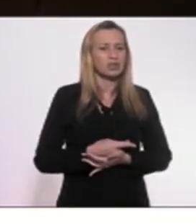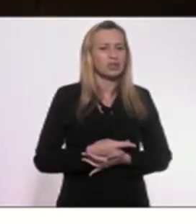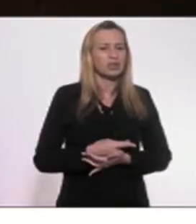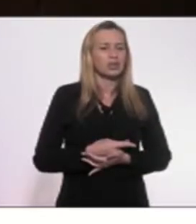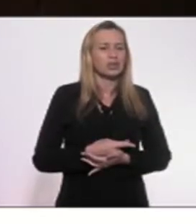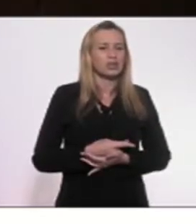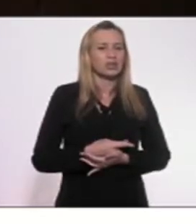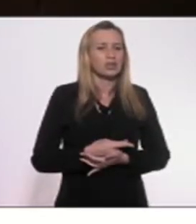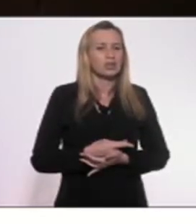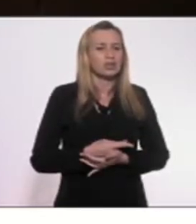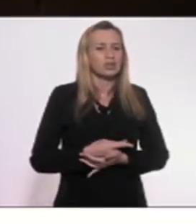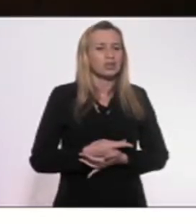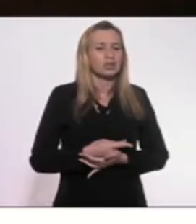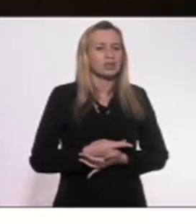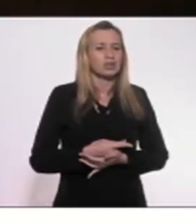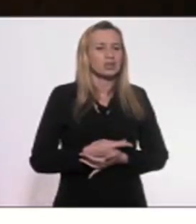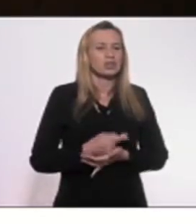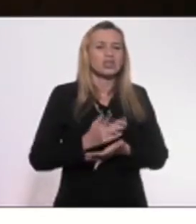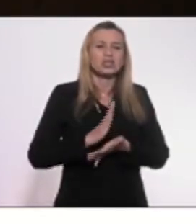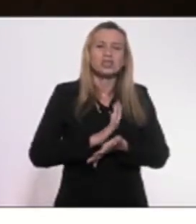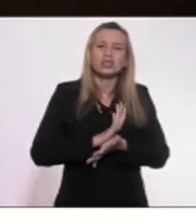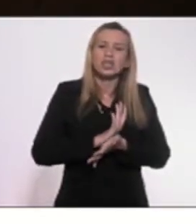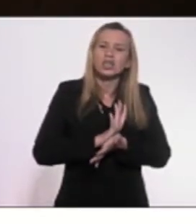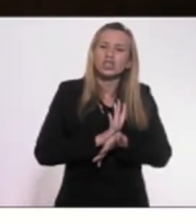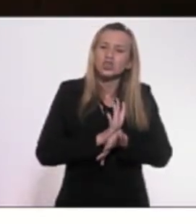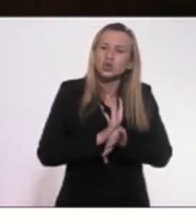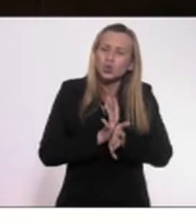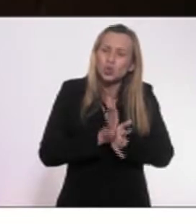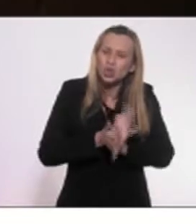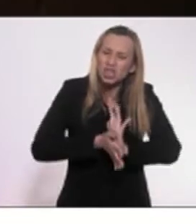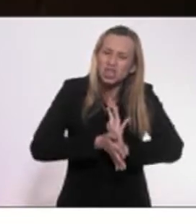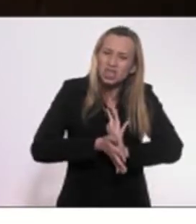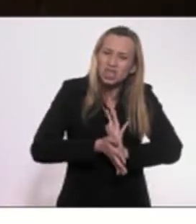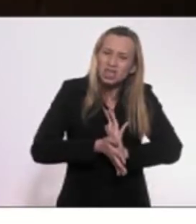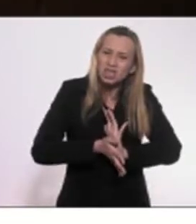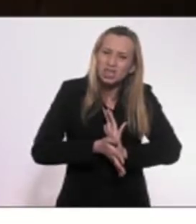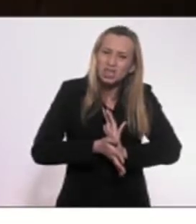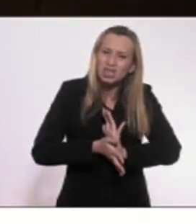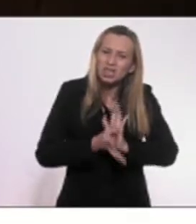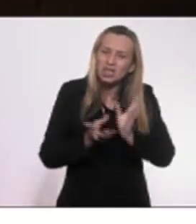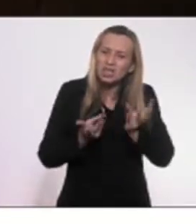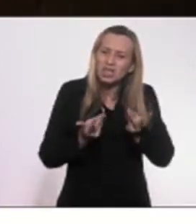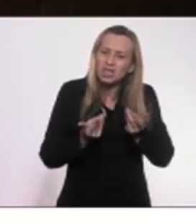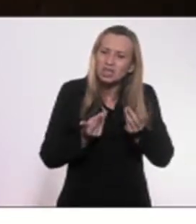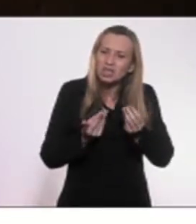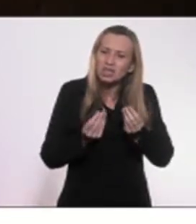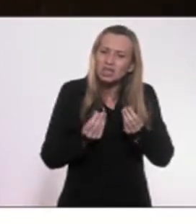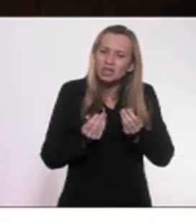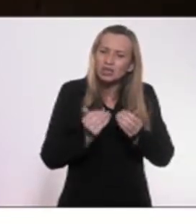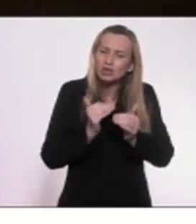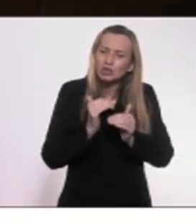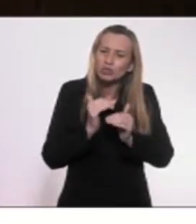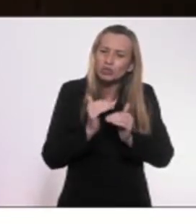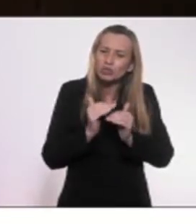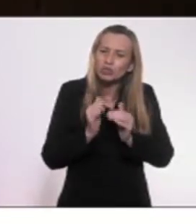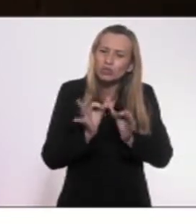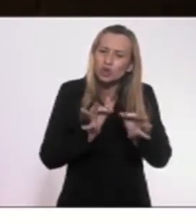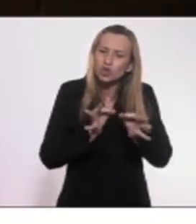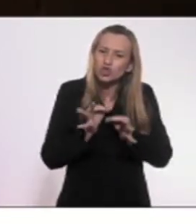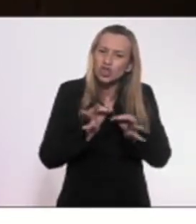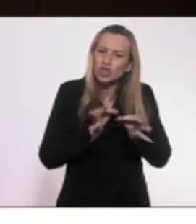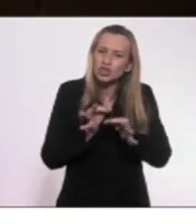é destruir a essência, o âmago, o esqueleto de um